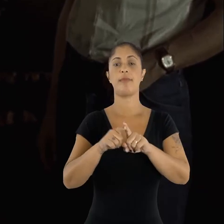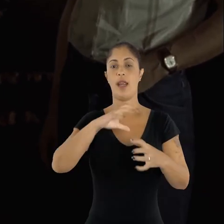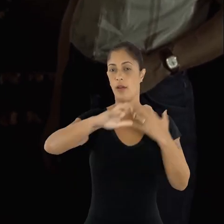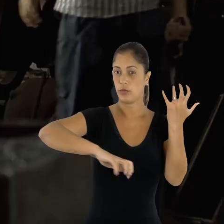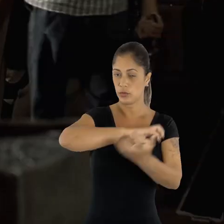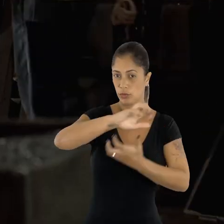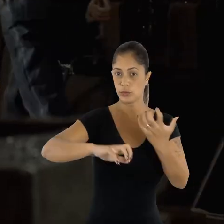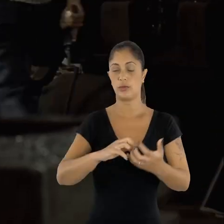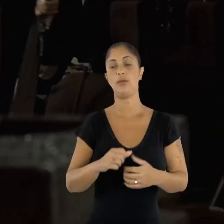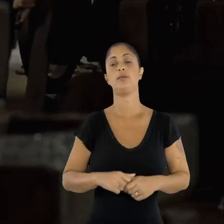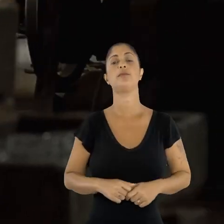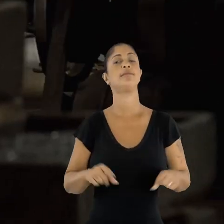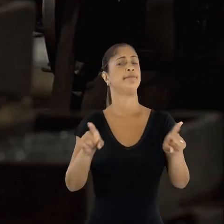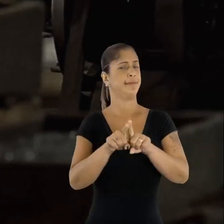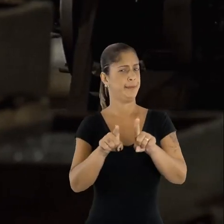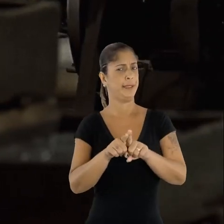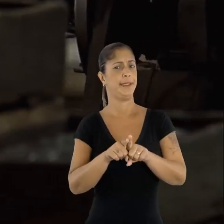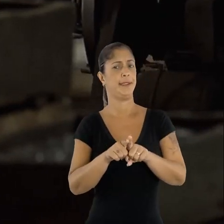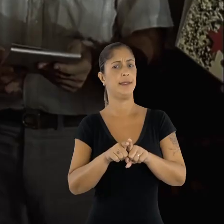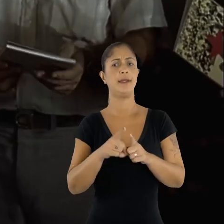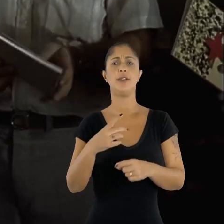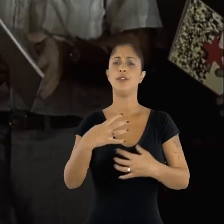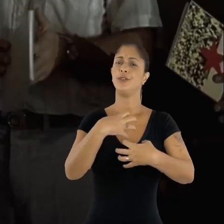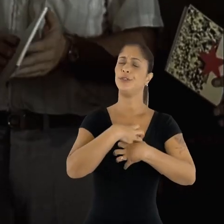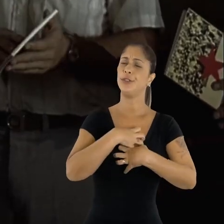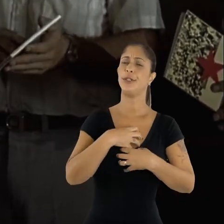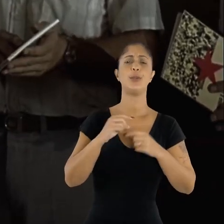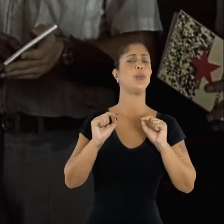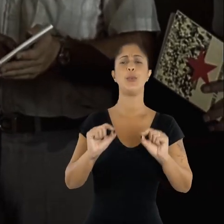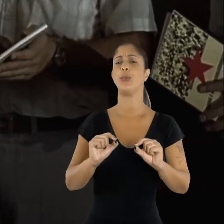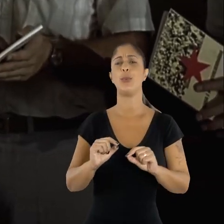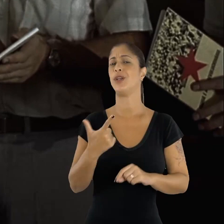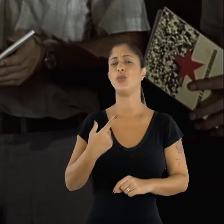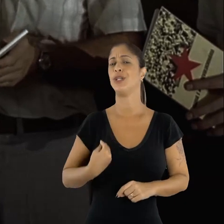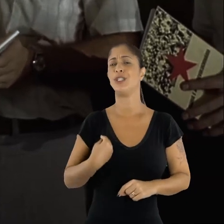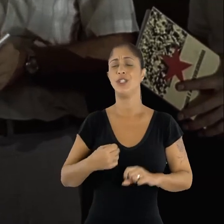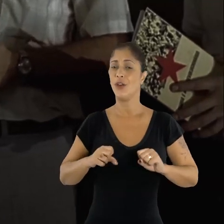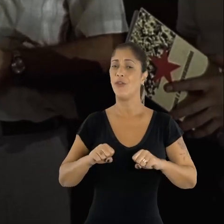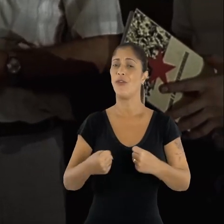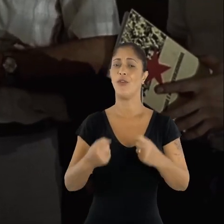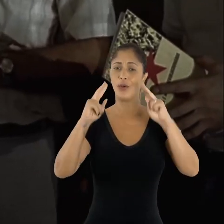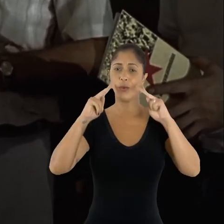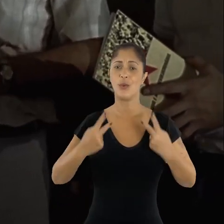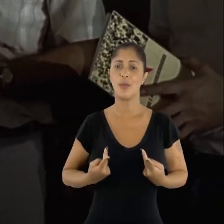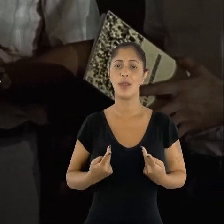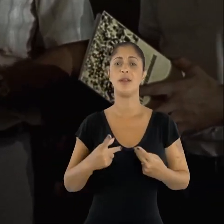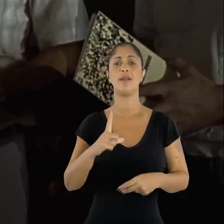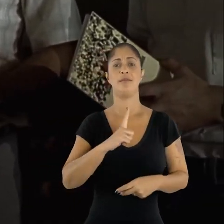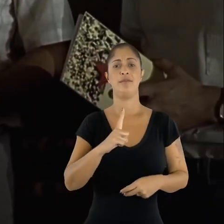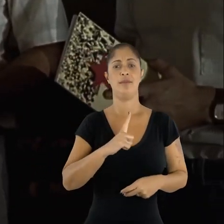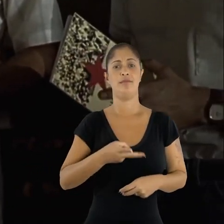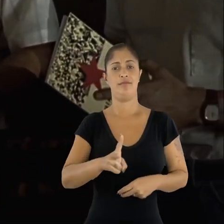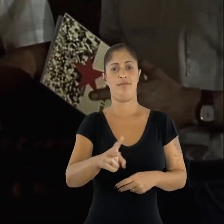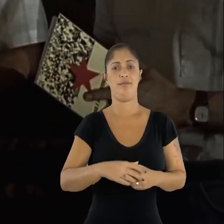ação revolucionária. Queira-te eu tanto, e de tal modo, em suma, que não existe força humana alguma que essa